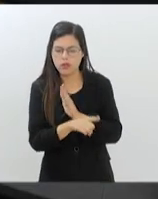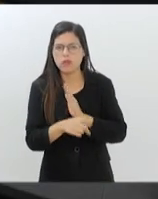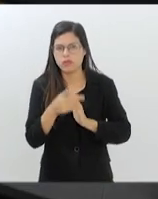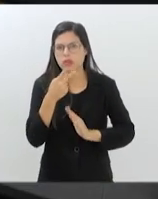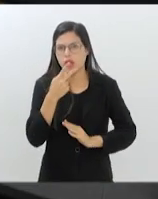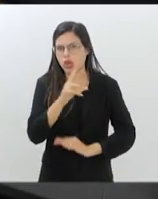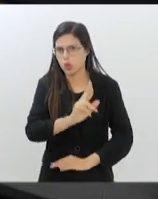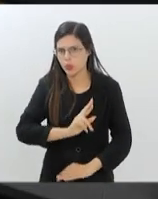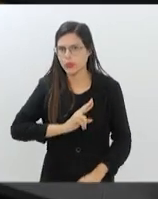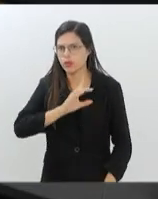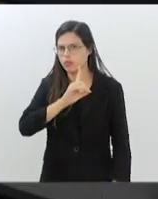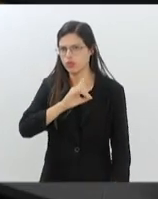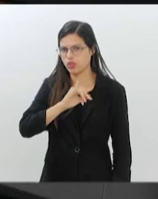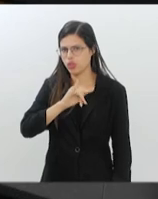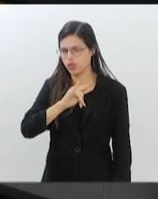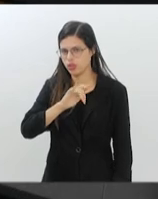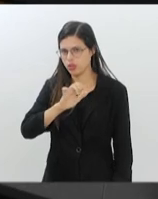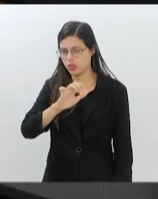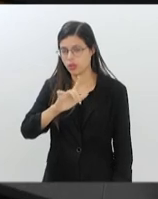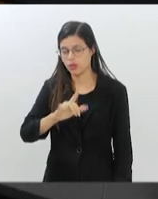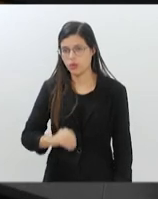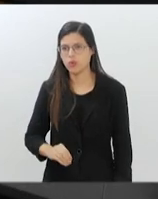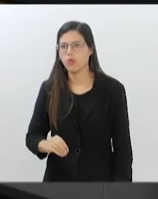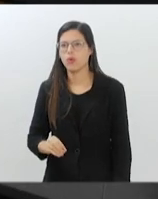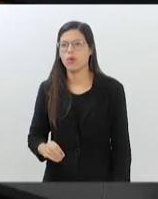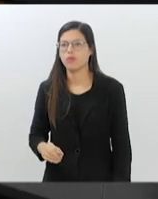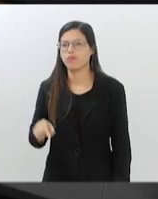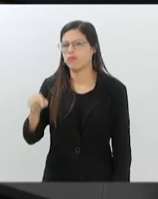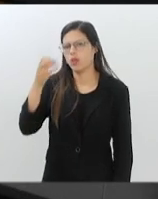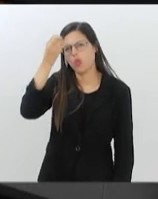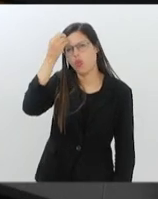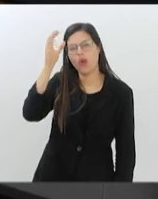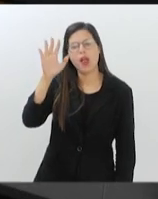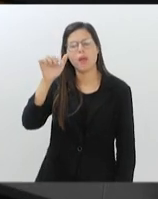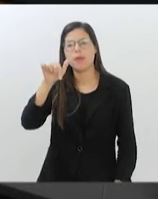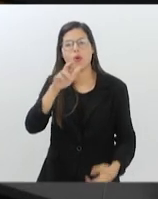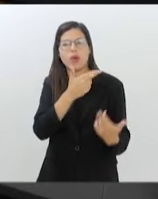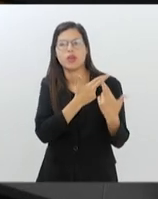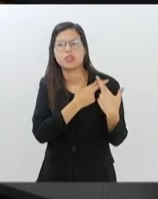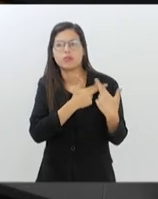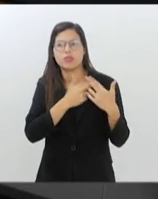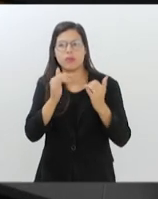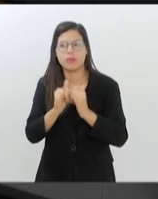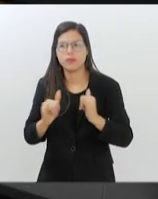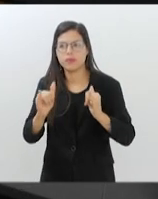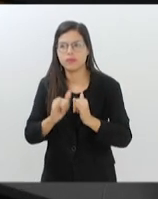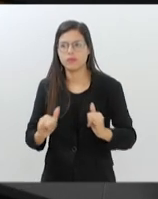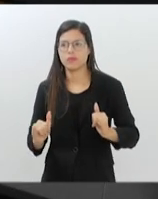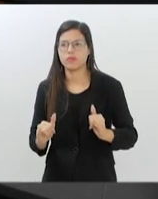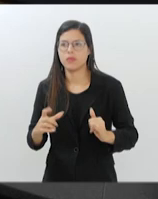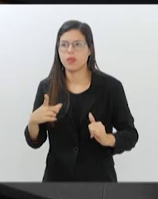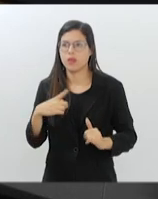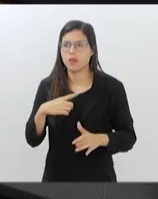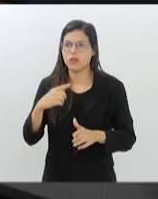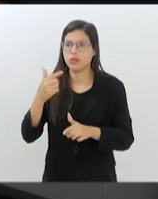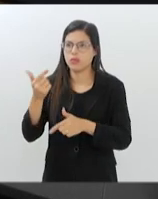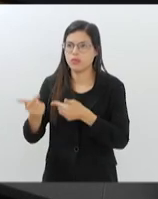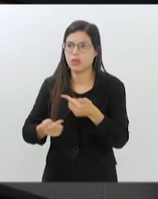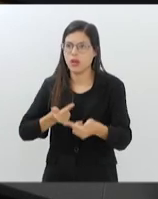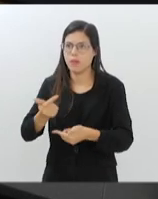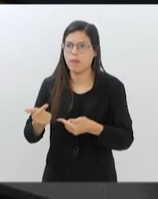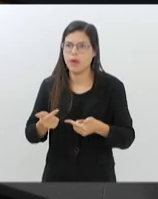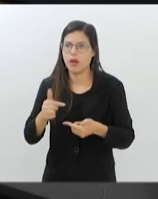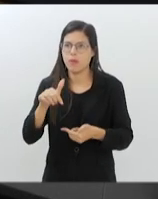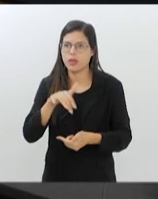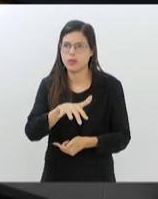início da da sua atribuição como assessor de imprensa quem era o o responsável pela publicidade eu tinha uma atuação mais voltada pra área dep Então você